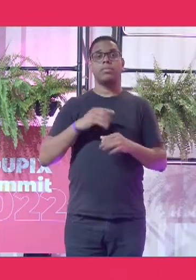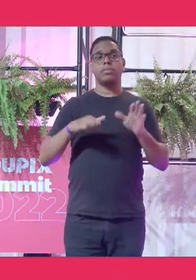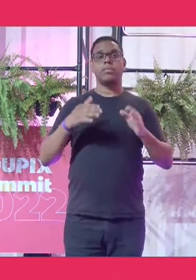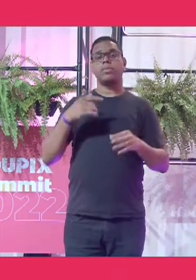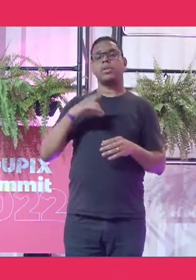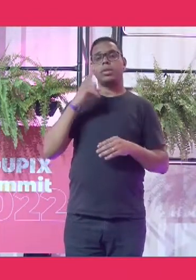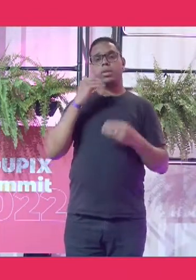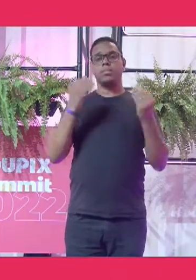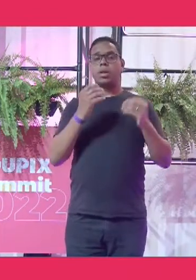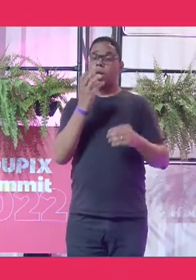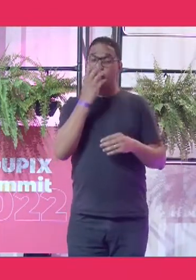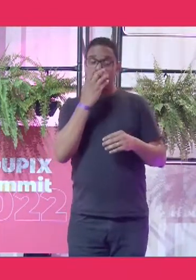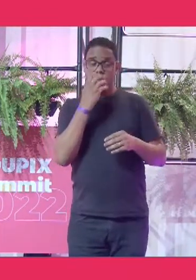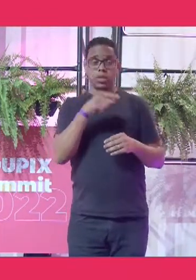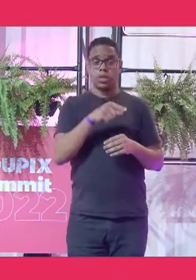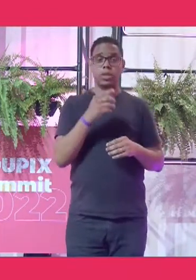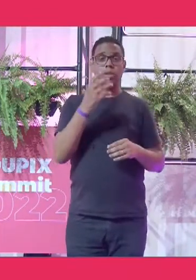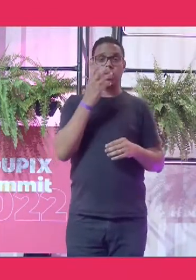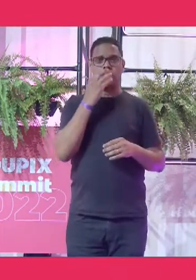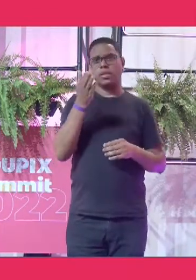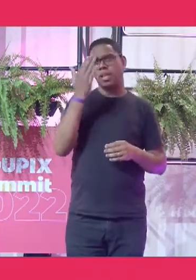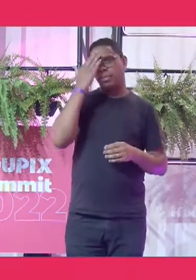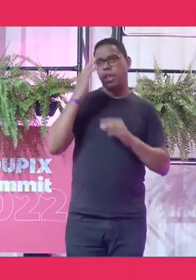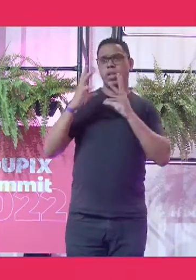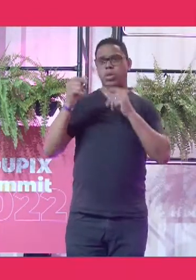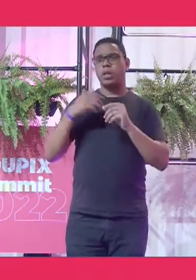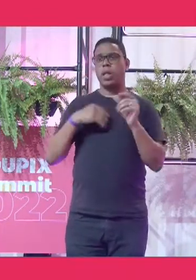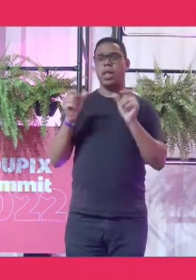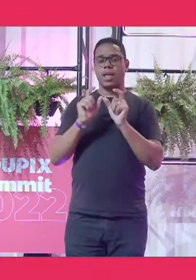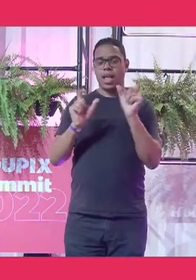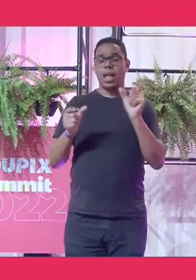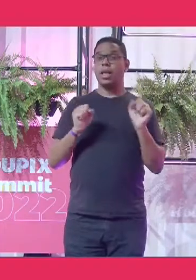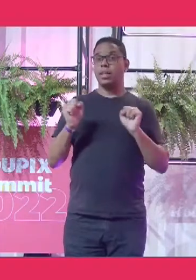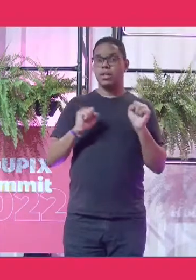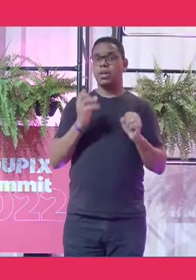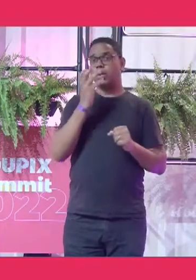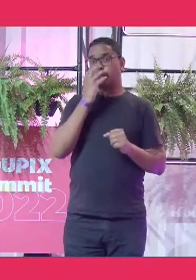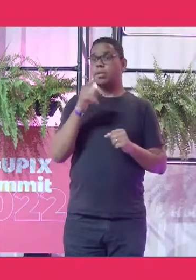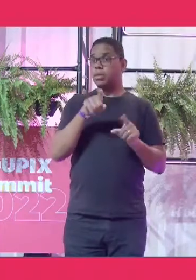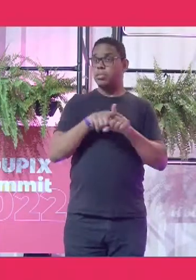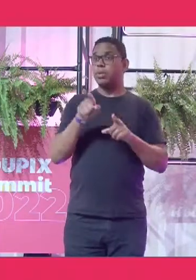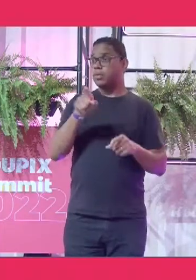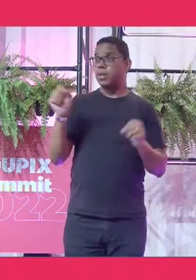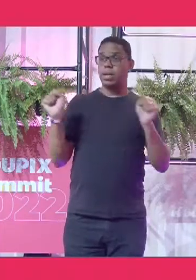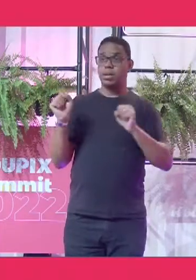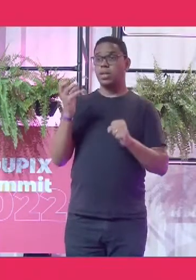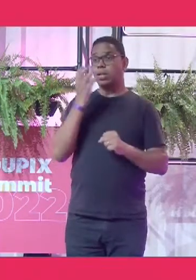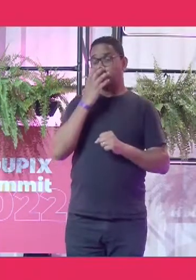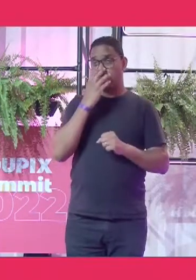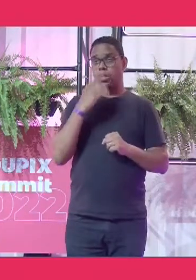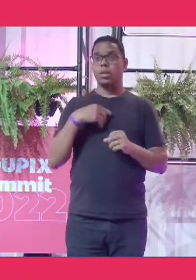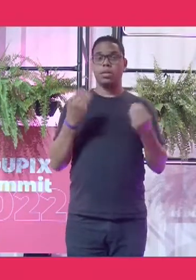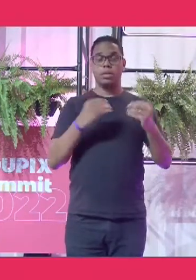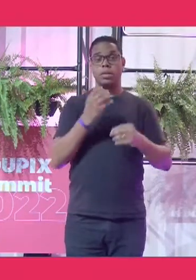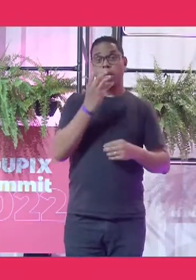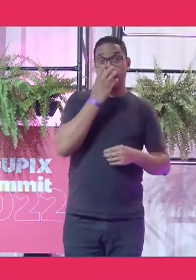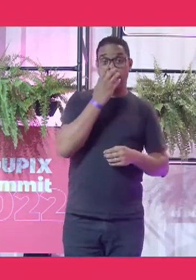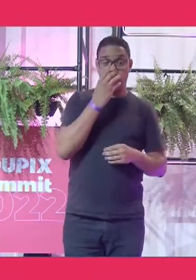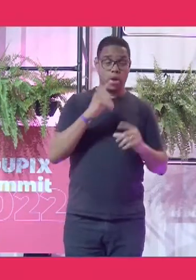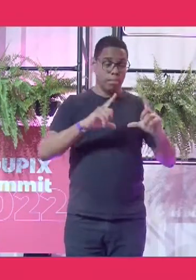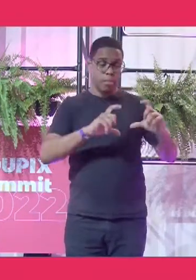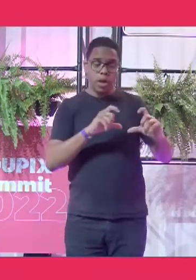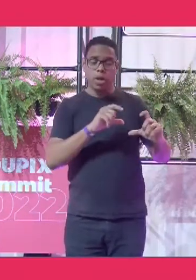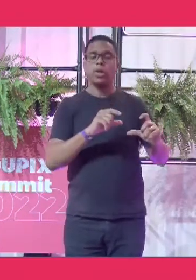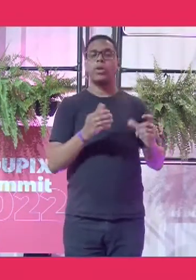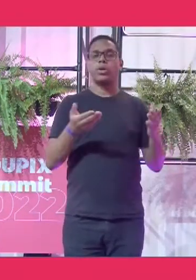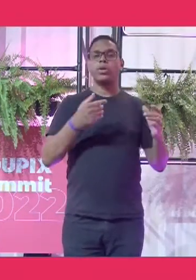posto foto do meu cachorro, e eu sei que cachorro é golpe baixo, o algoritmo adora um cachorro, porque vocês adoram cachorros. E quando eu posto a foto do meu cachorro, tipo,